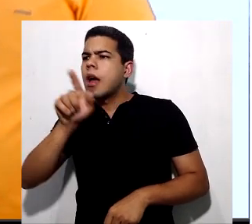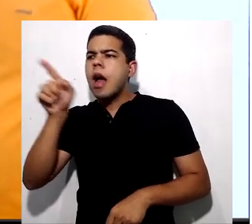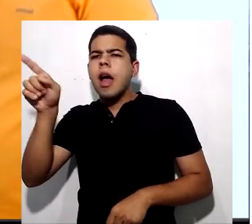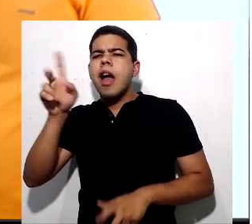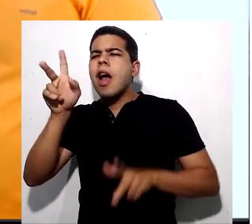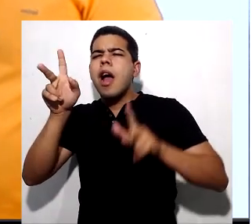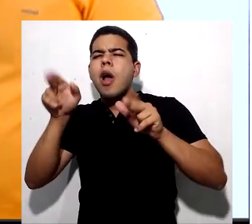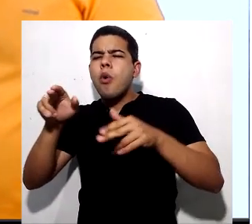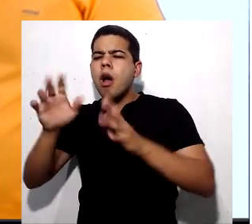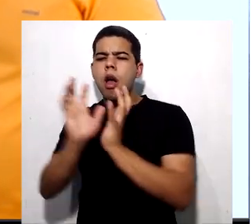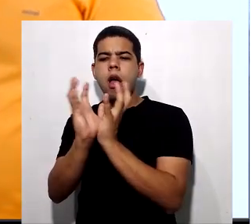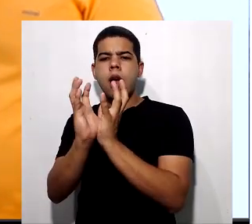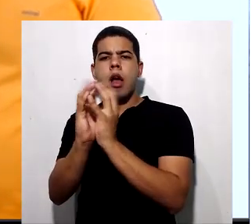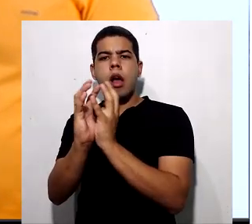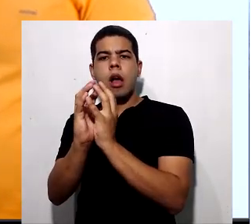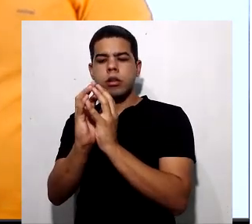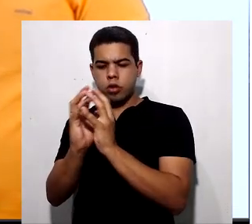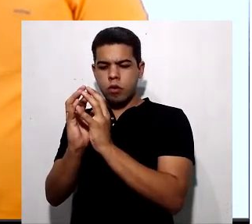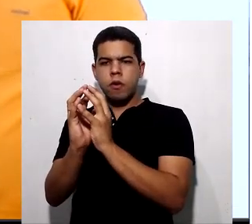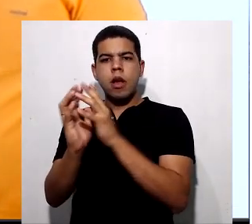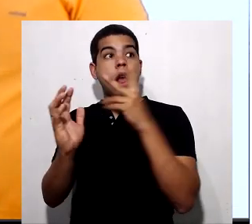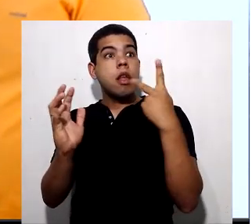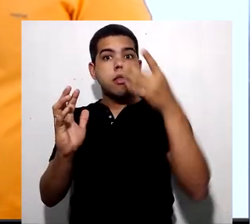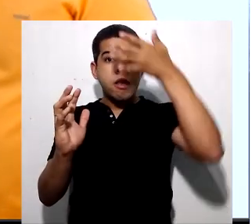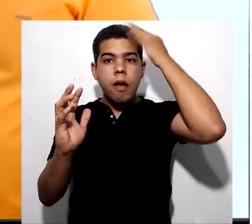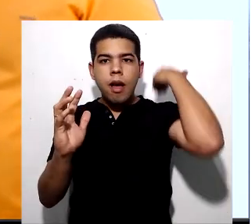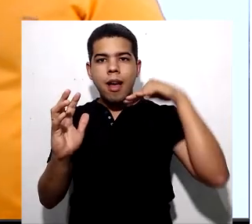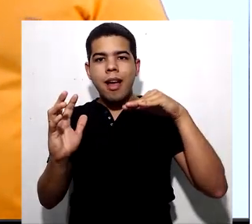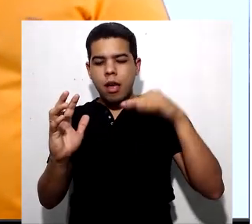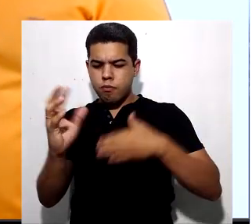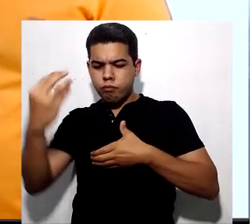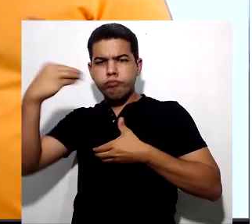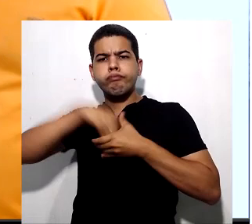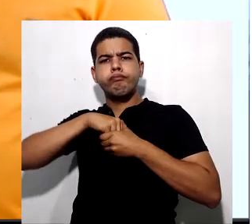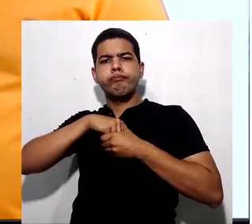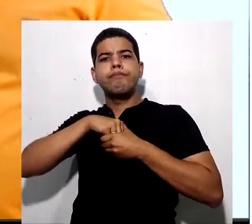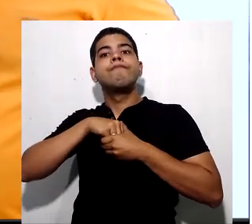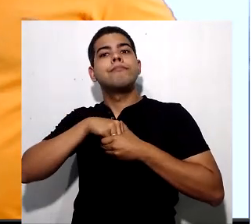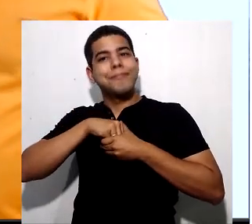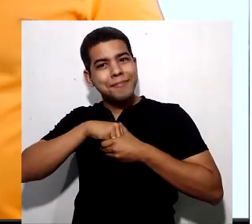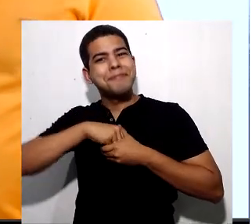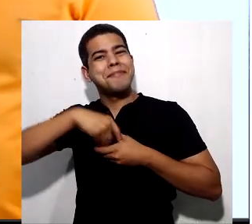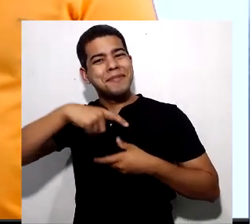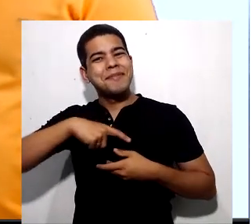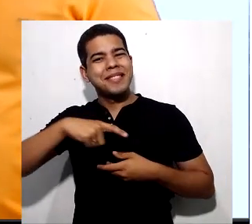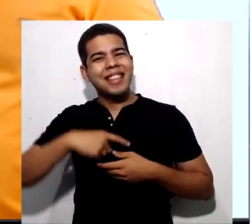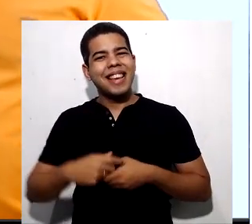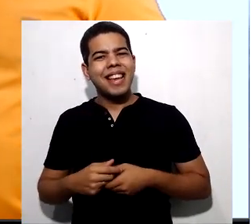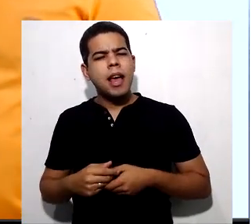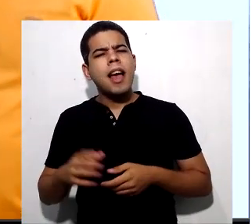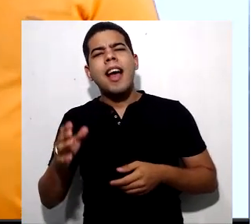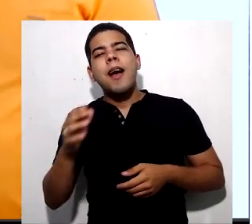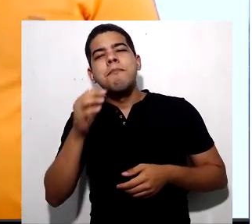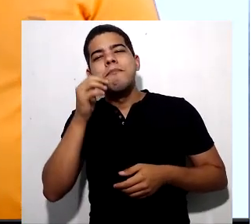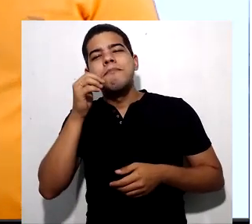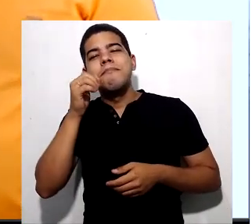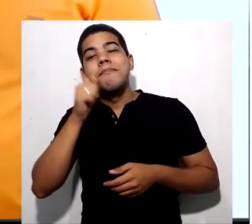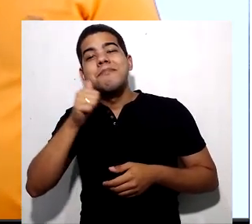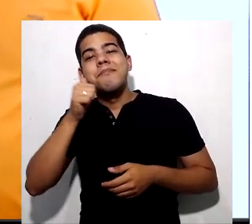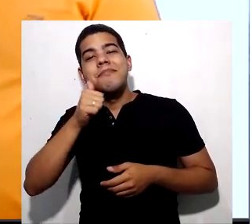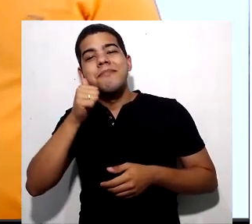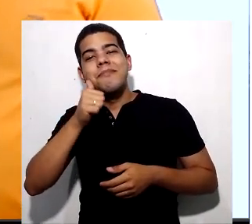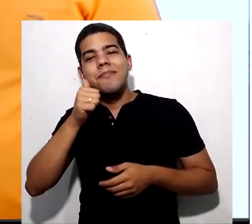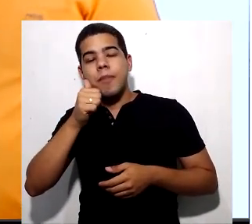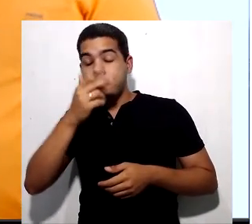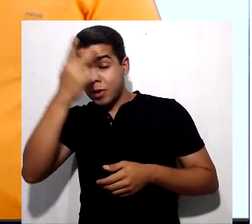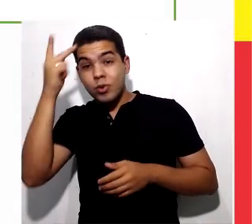dela. Algo interessante também, quando interrogada, o Recife do seu passado, ela dizia, não, o